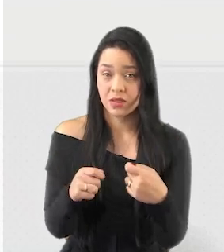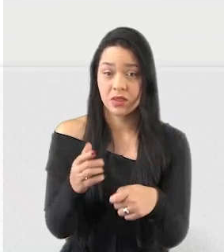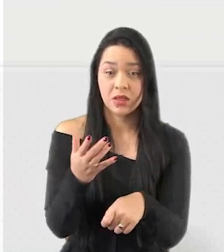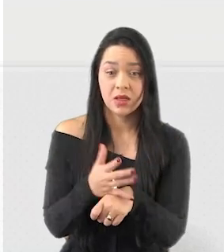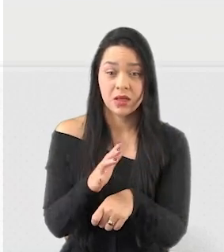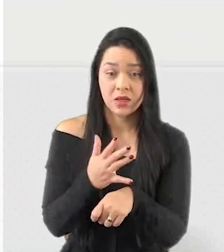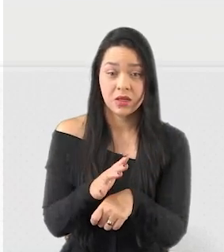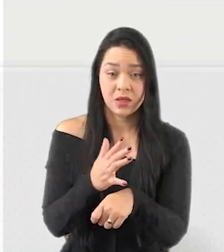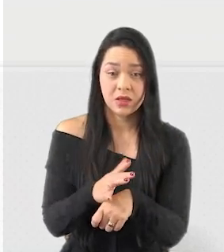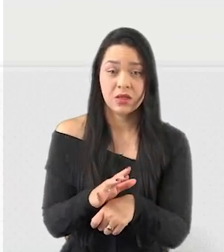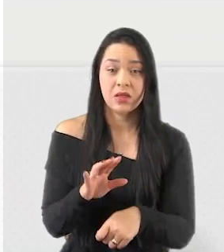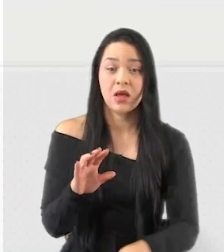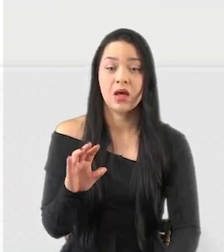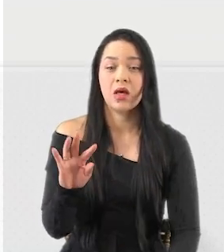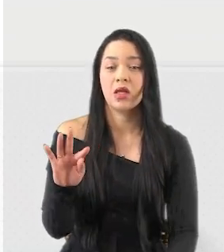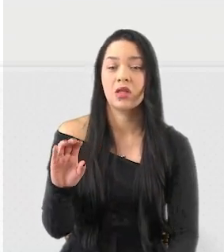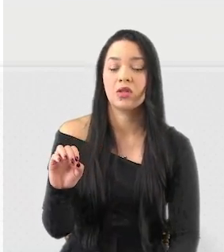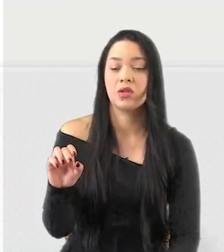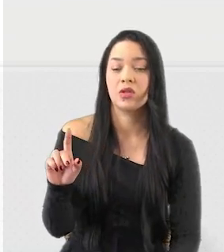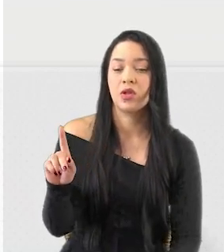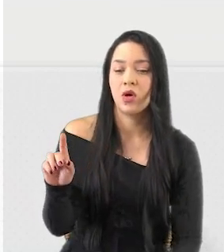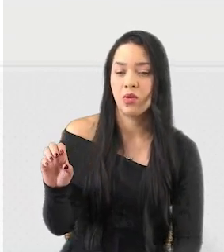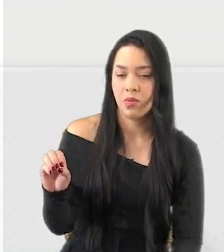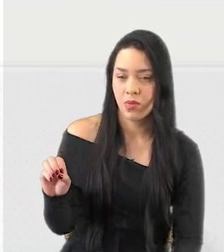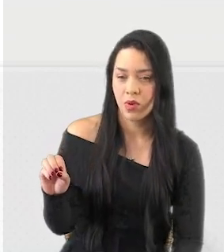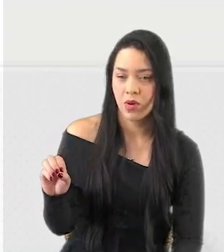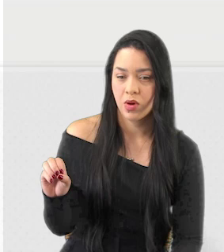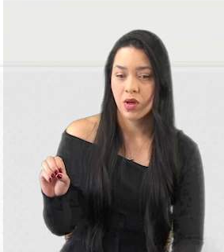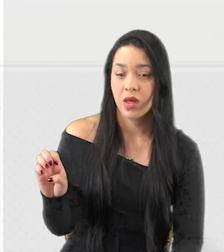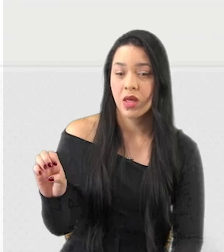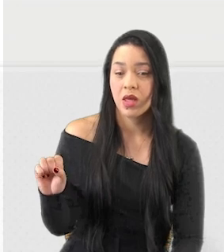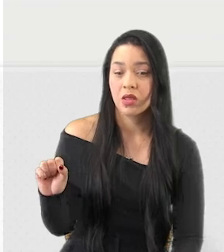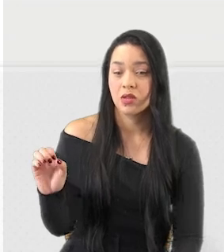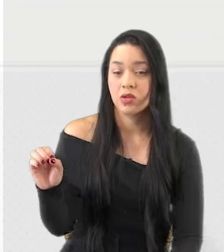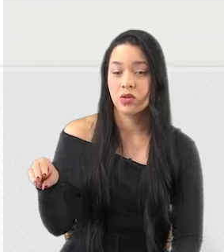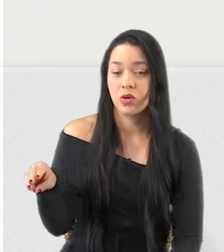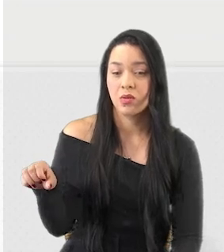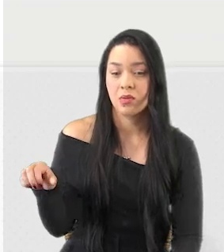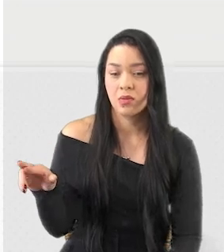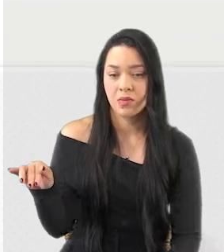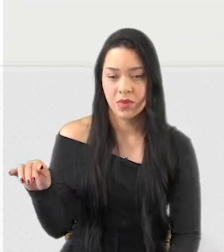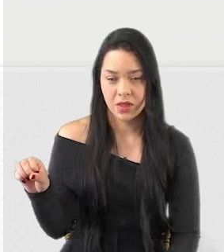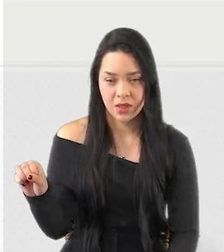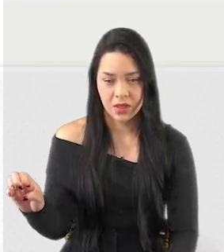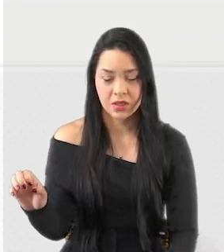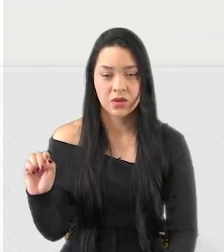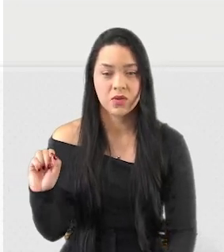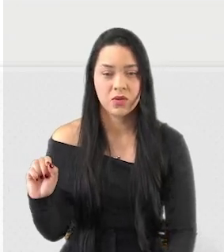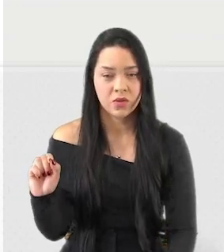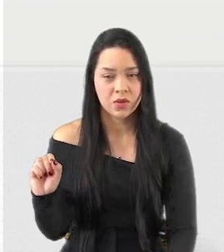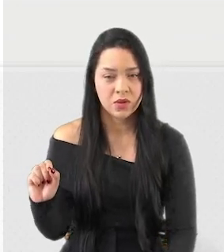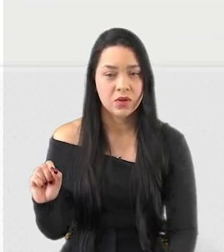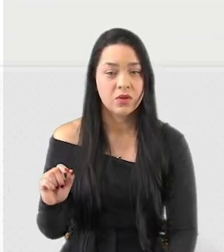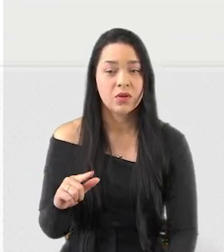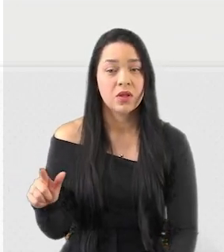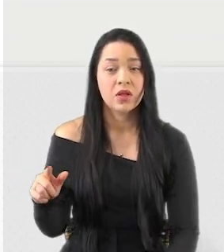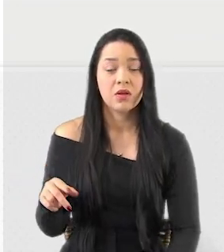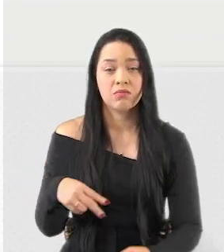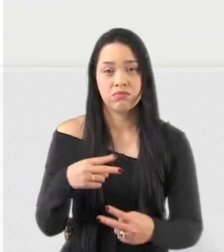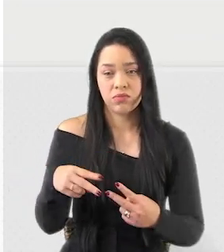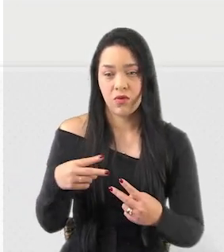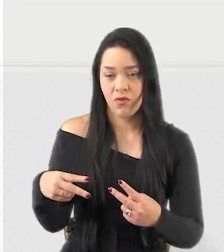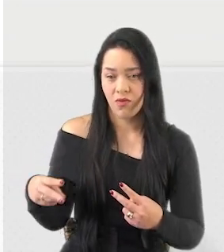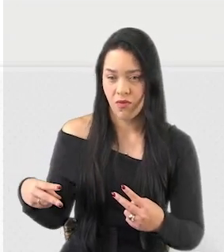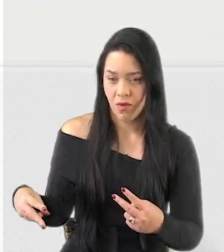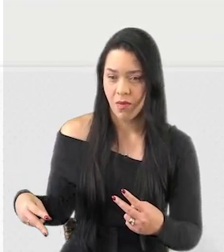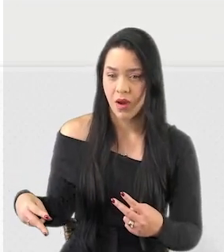da topoisomerase. É a topoisomerase aqui, ó, que vai fazer com que essa hélice, ela não fique mais em formato de, esse DNA